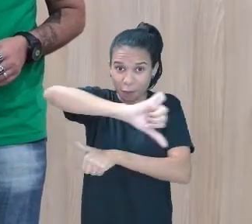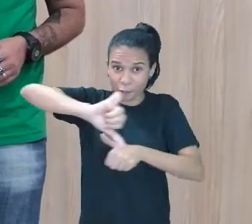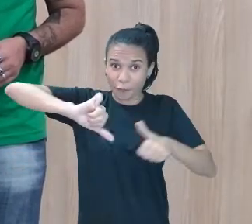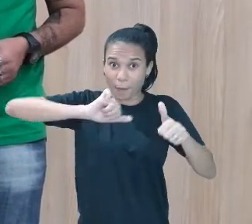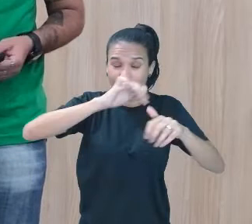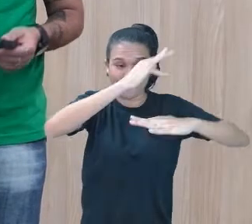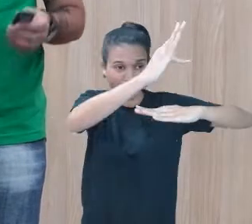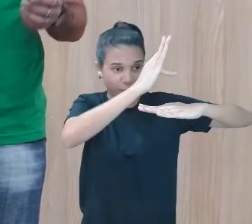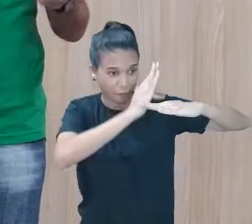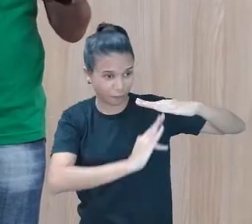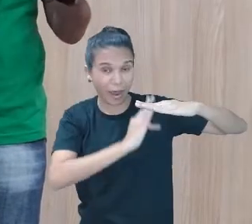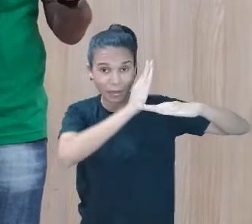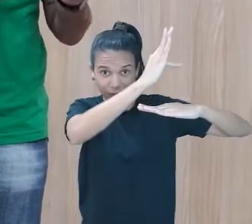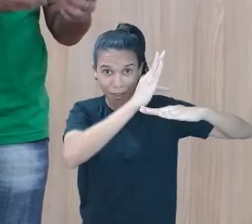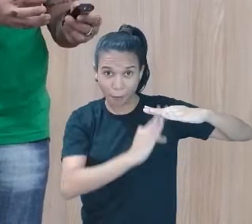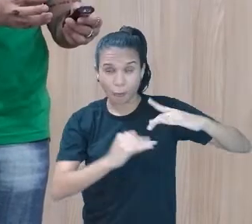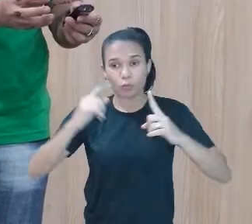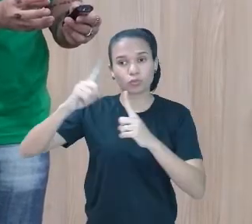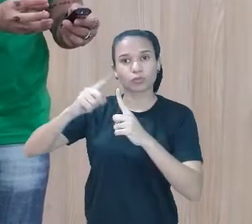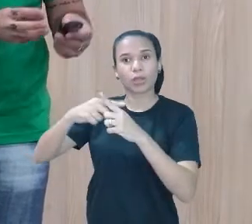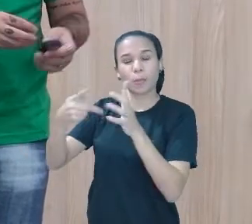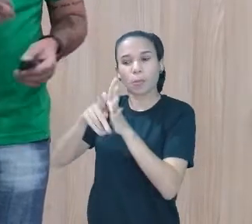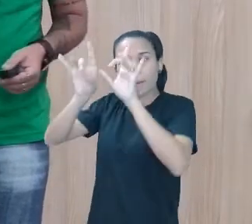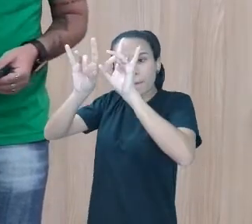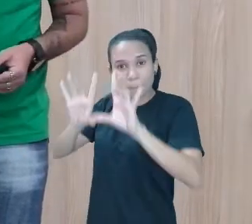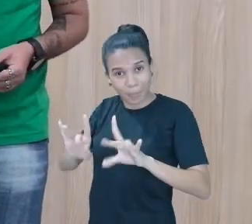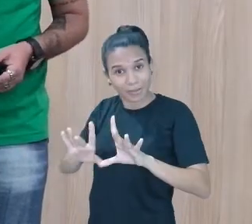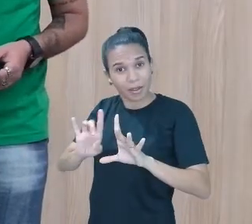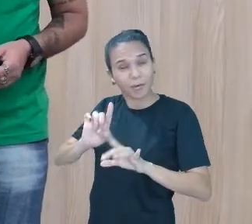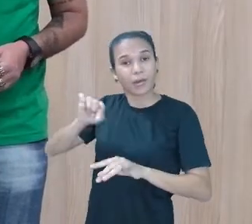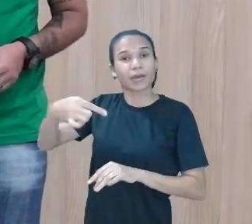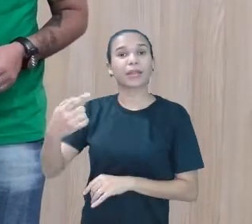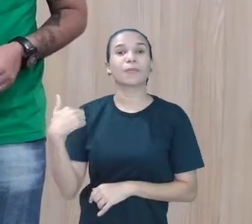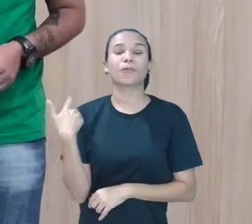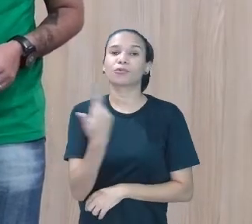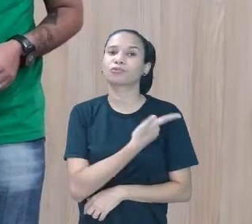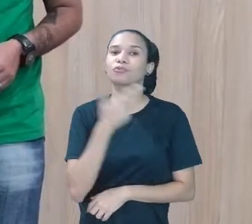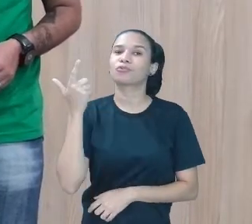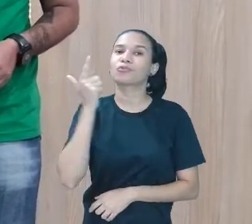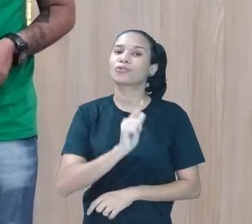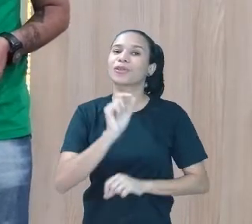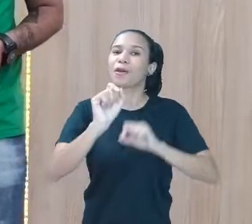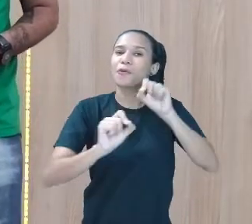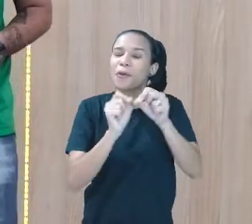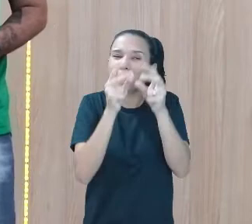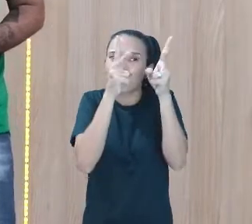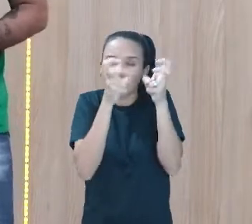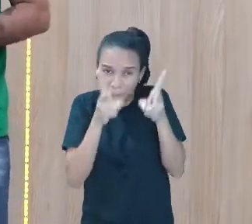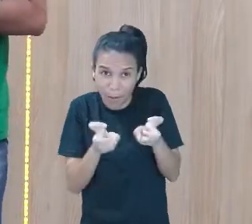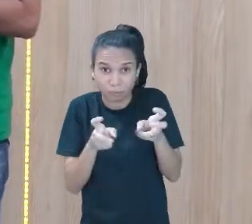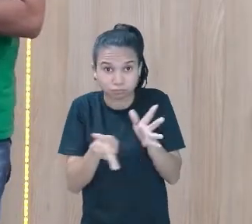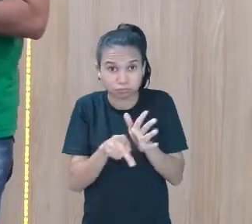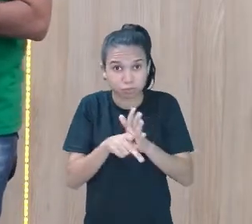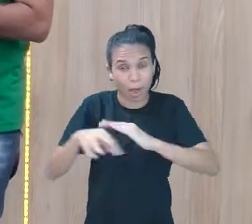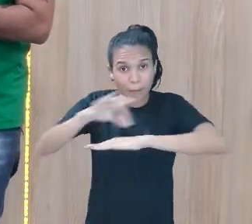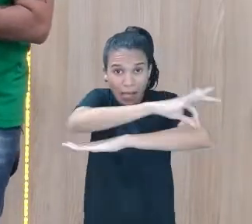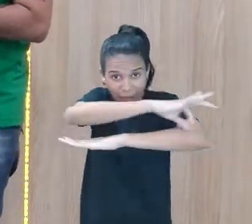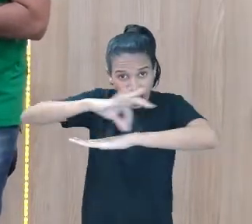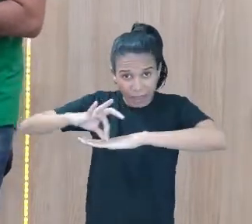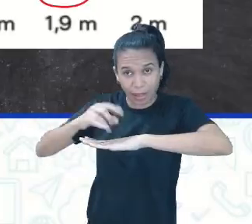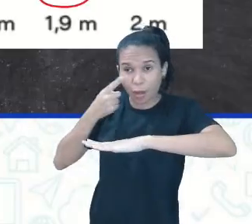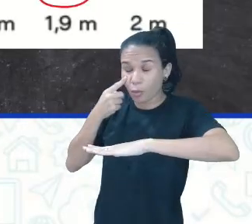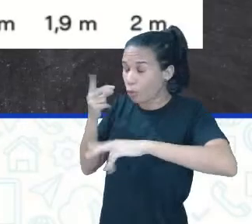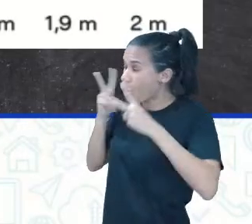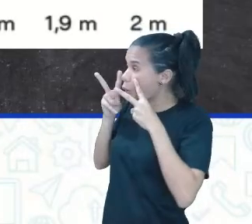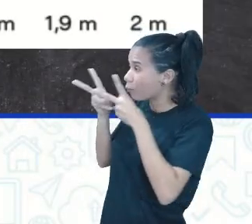uma fração em um tipo de fração especial e a partir disso daí a gente conseguir identificar na reta. Dá uma olhadinha aqui na tela